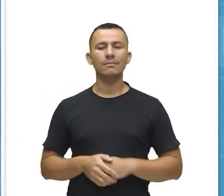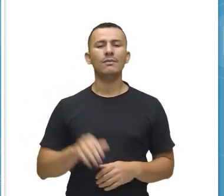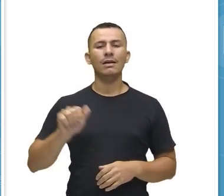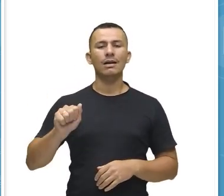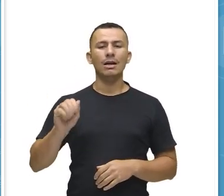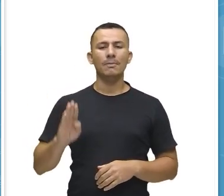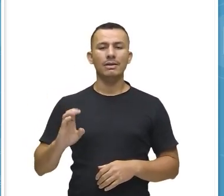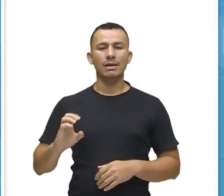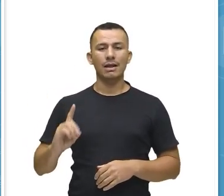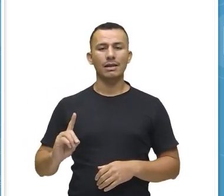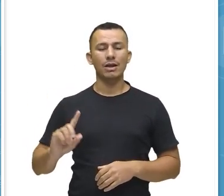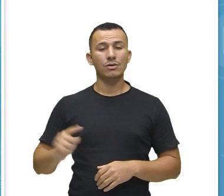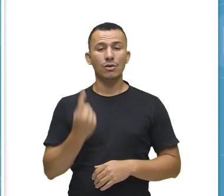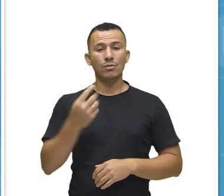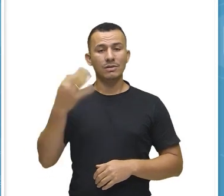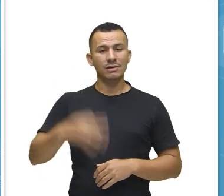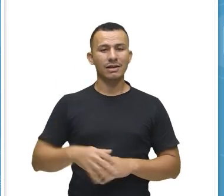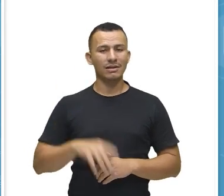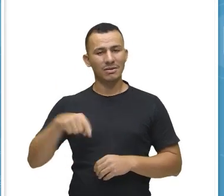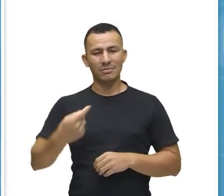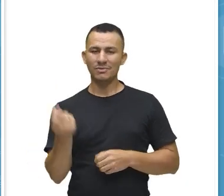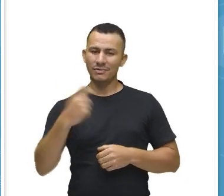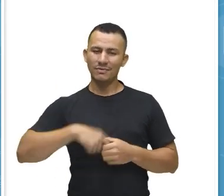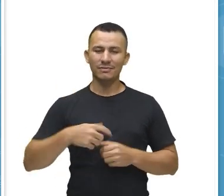vocês caprichem na resposta, tá bom? Até já.